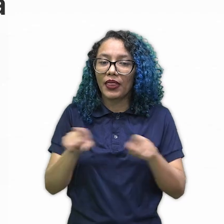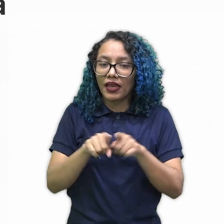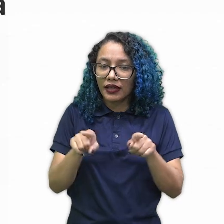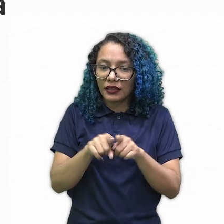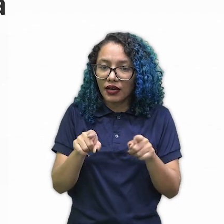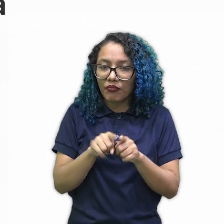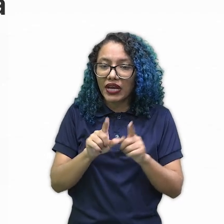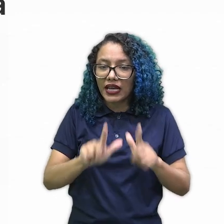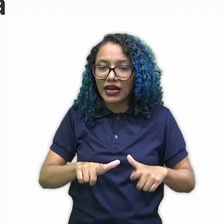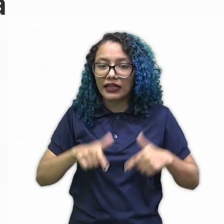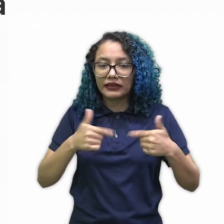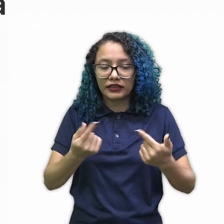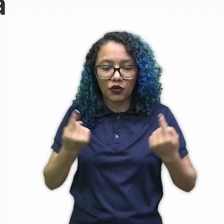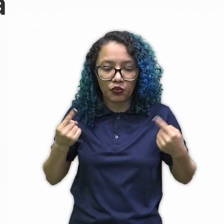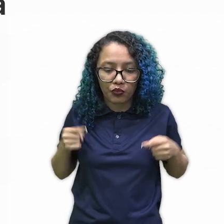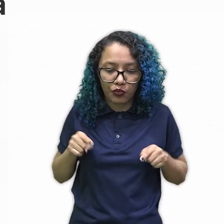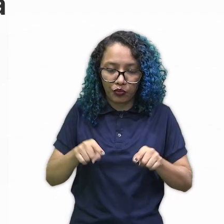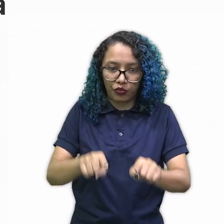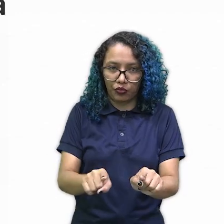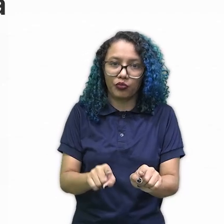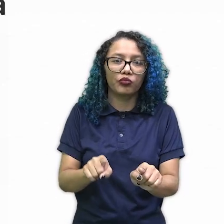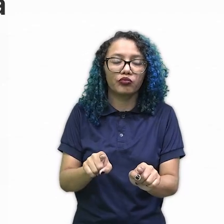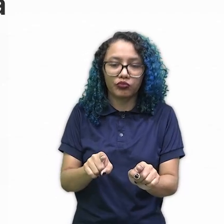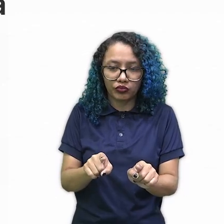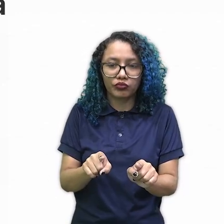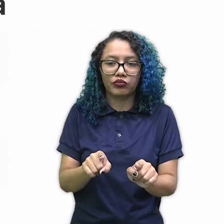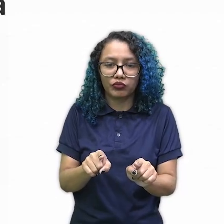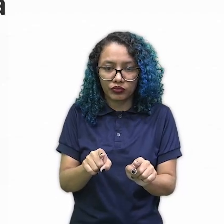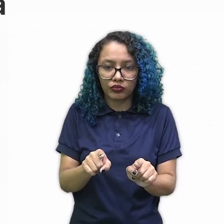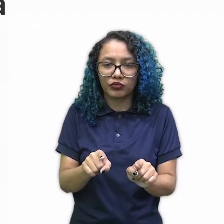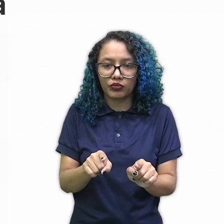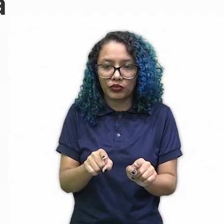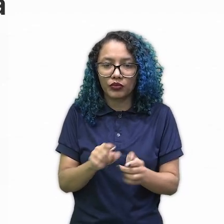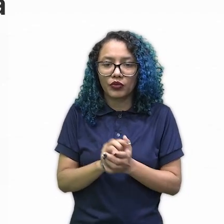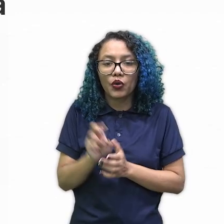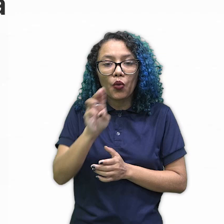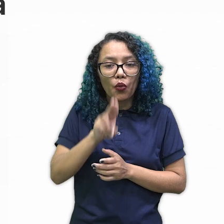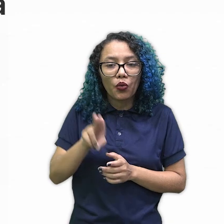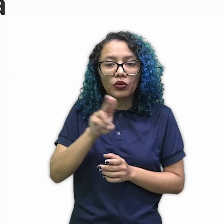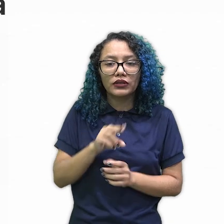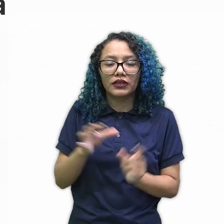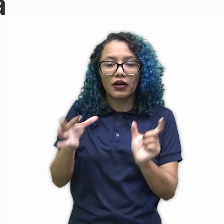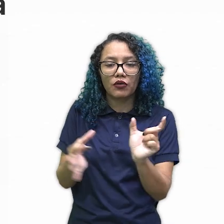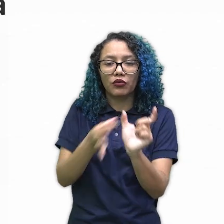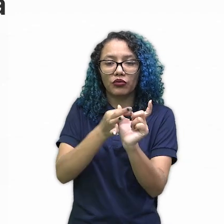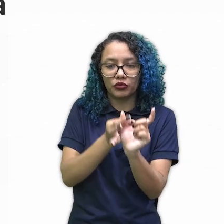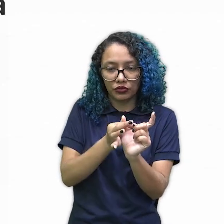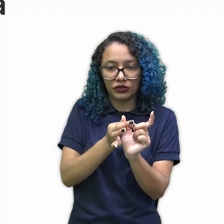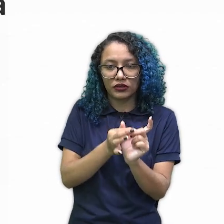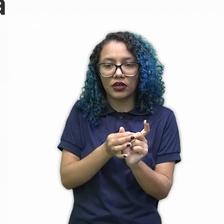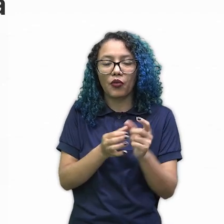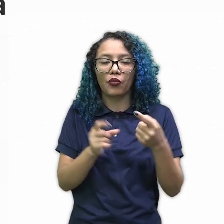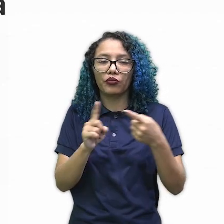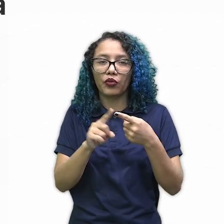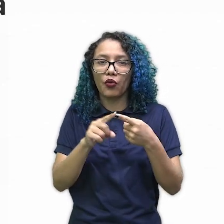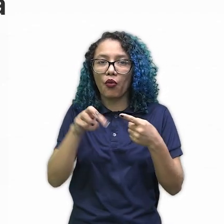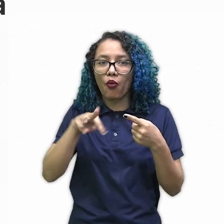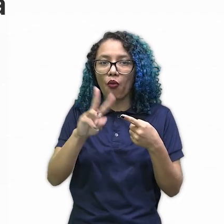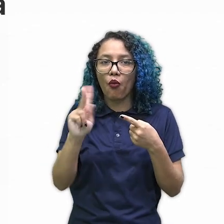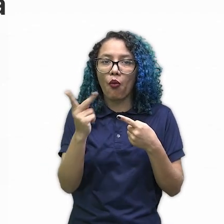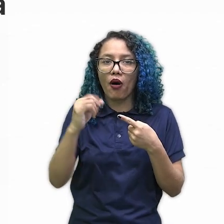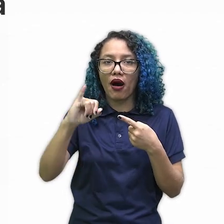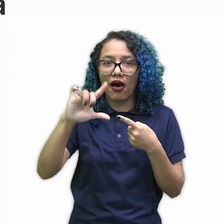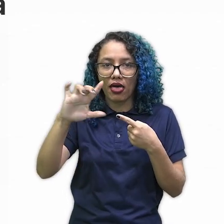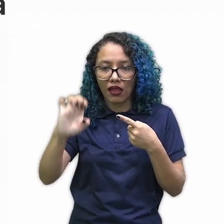Nesses casos, geralmente usa-se a conjunção while ou when. While quer dizer